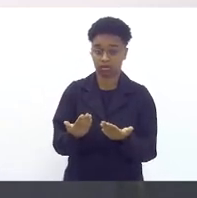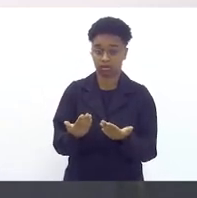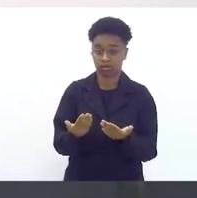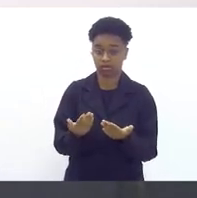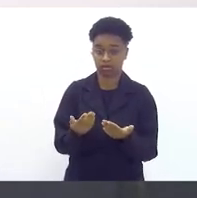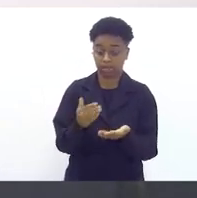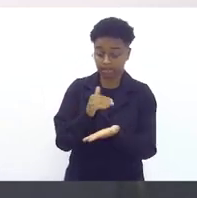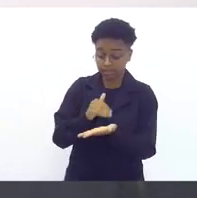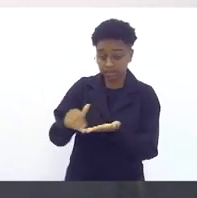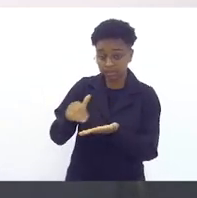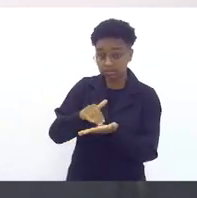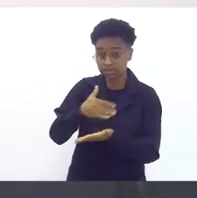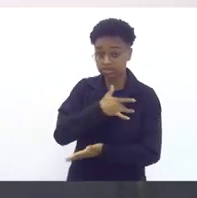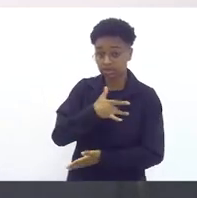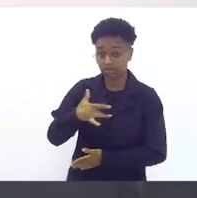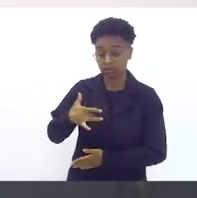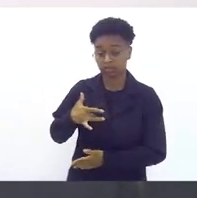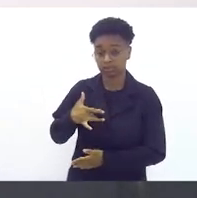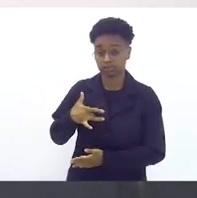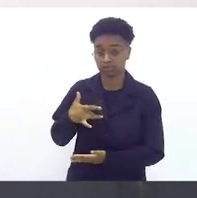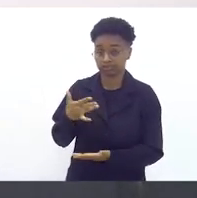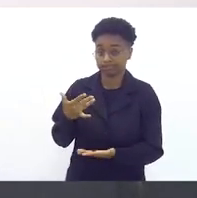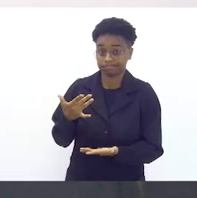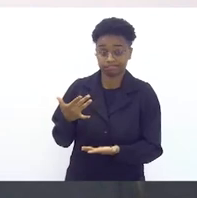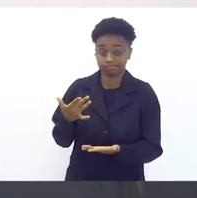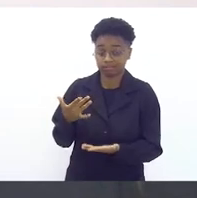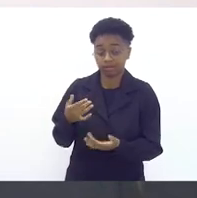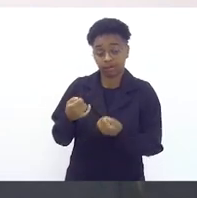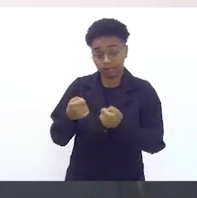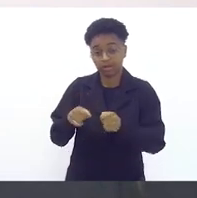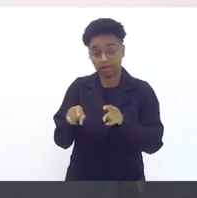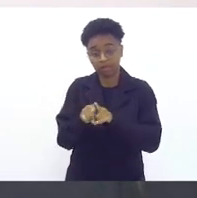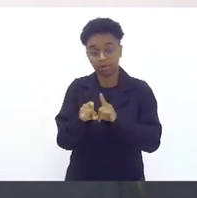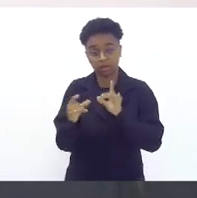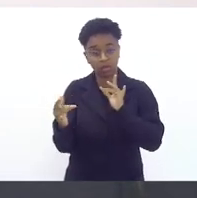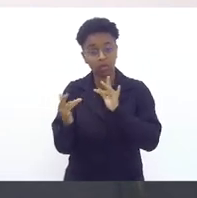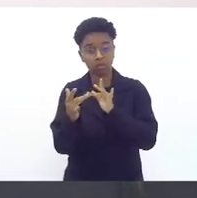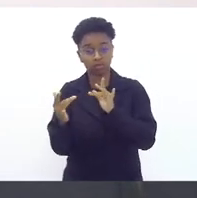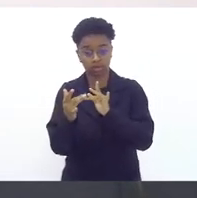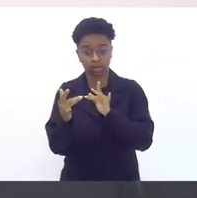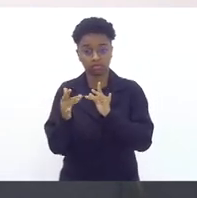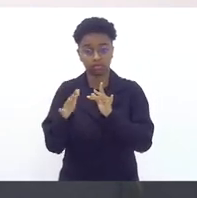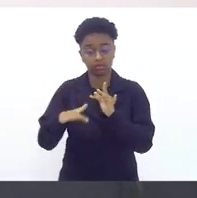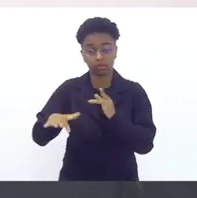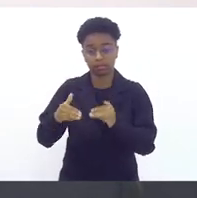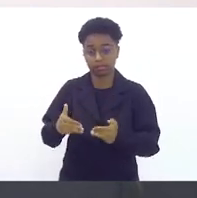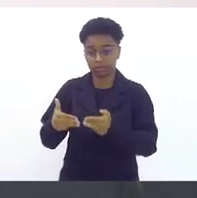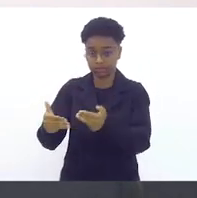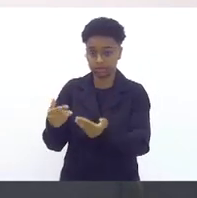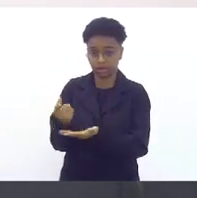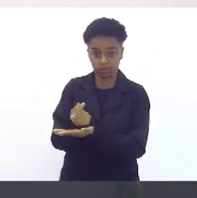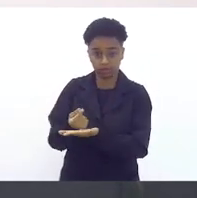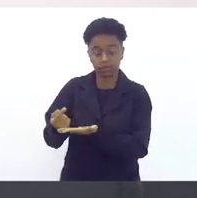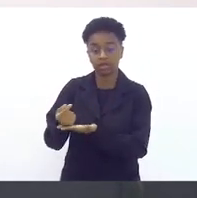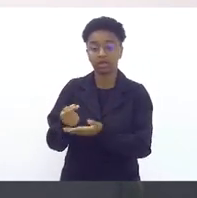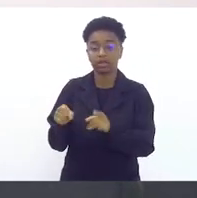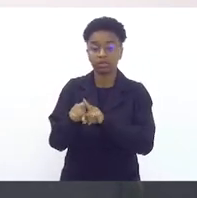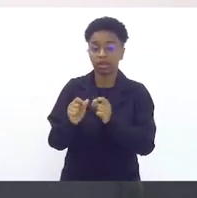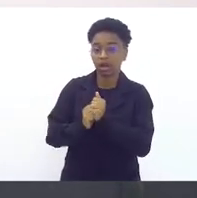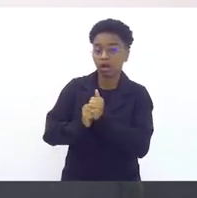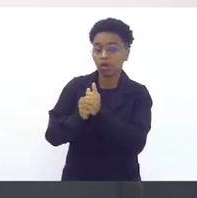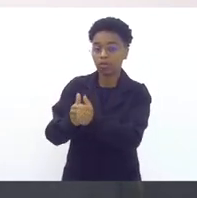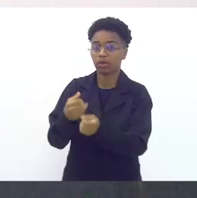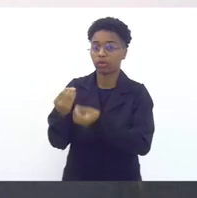da Secretaria de Saúde também estar em contato direto com a Fazenda, acompanhando isso para e passo,